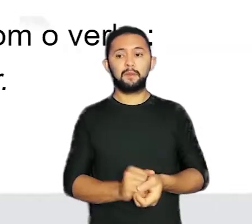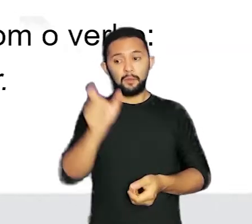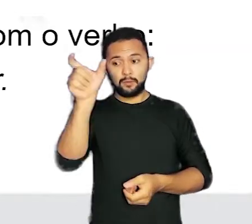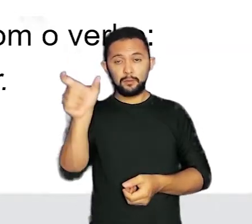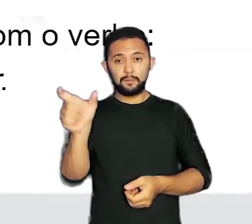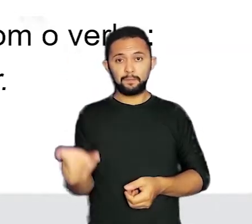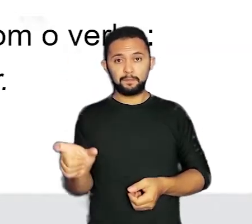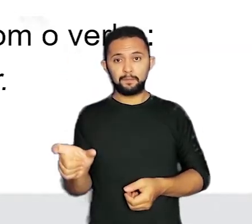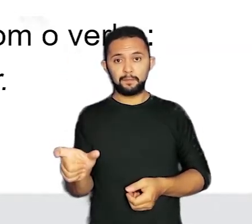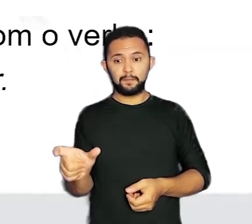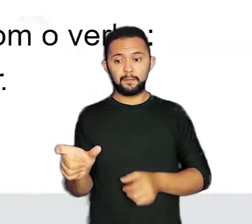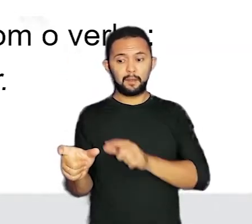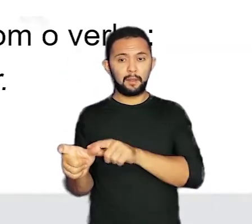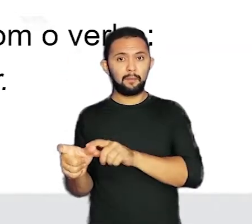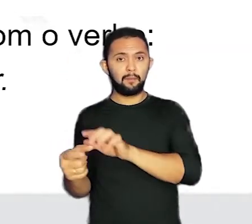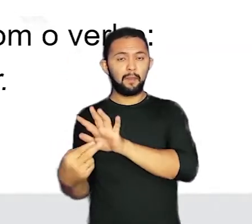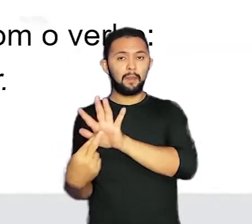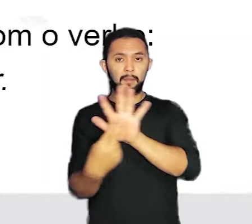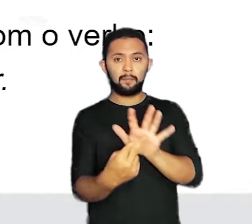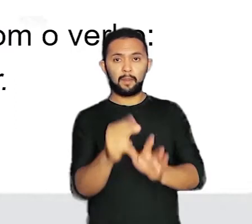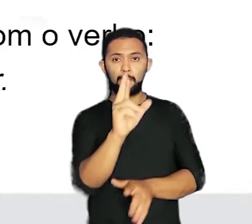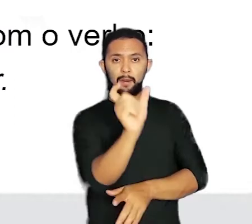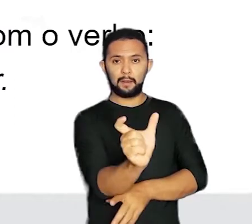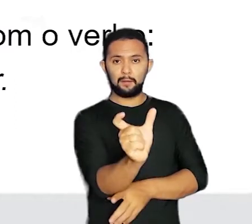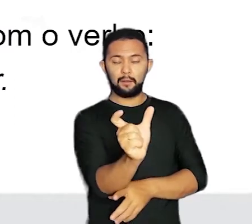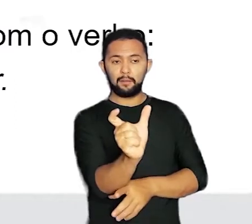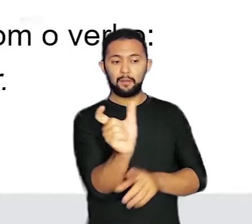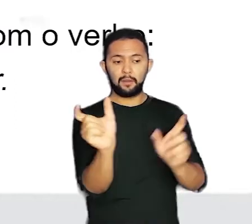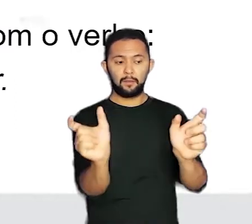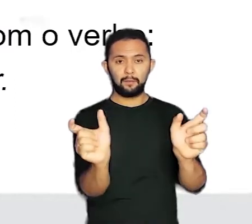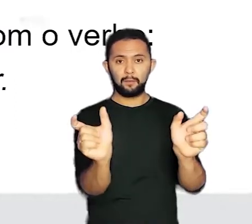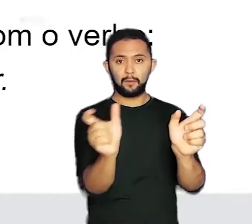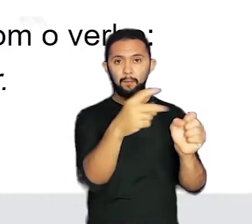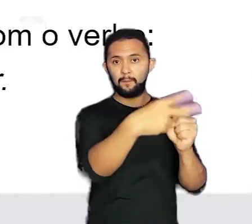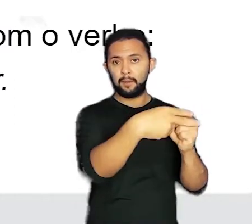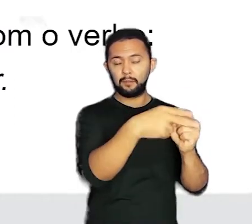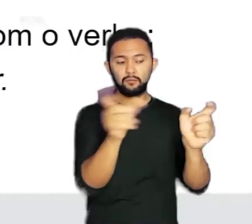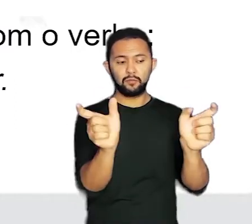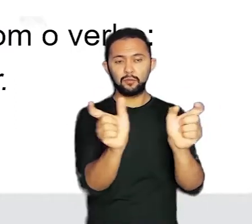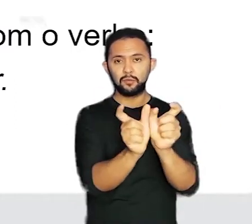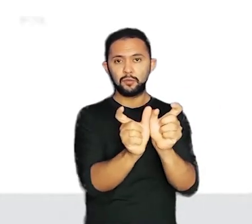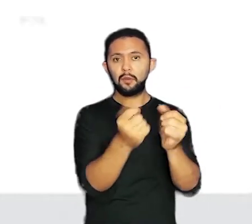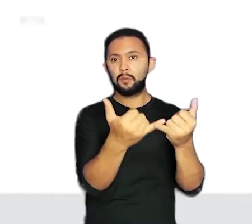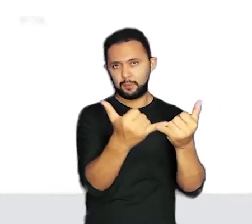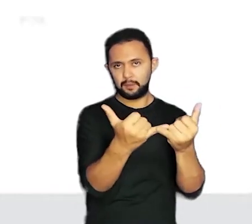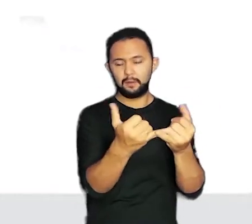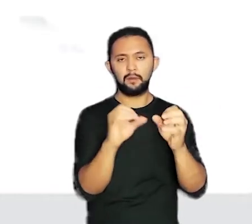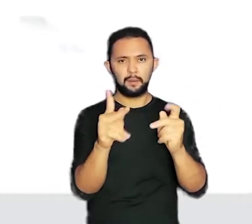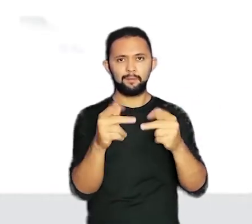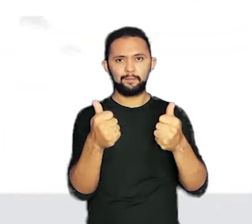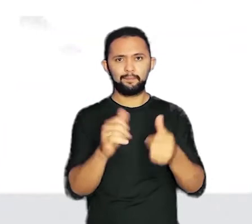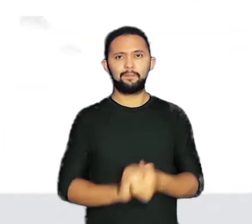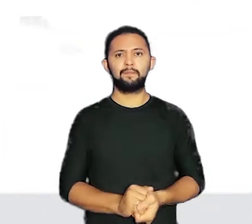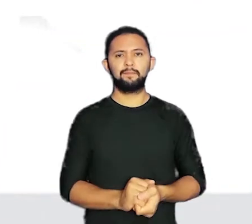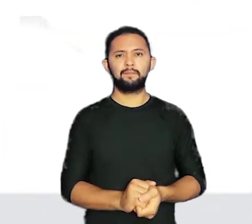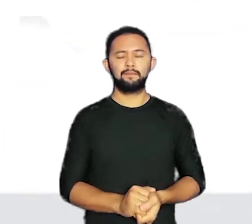sujeito é a expressão, é a palavra que também vai concordar com o verbo. Beleza? Tranquilo? Então vamos